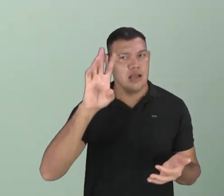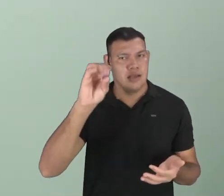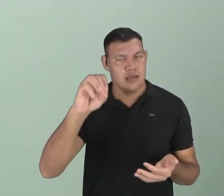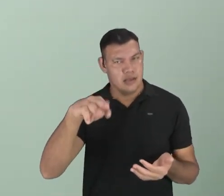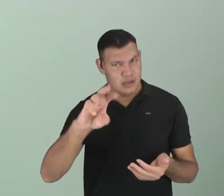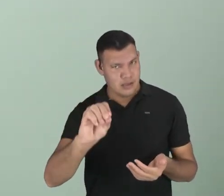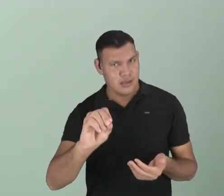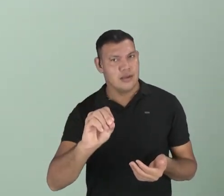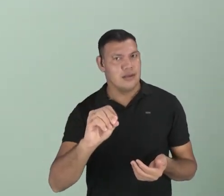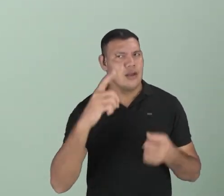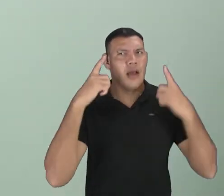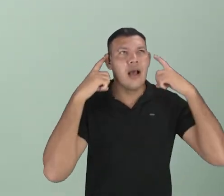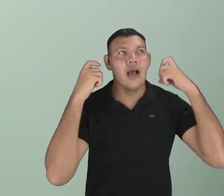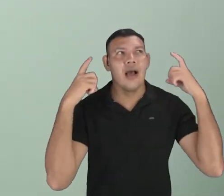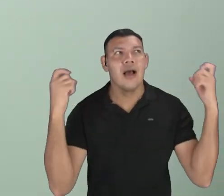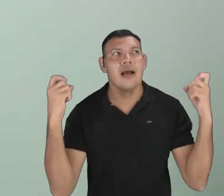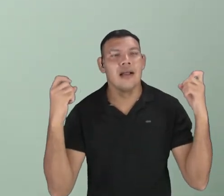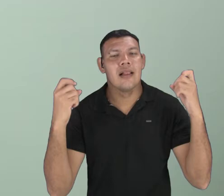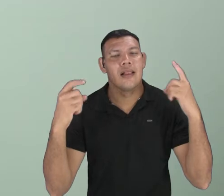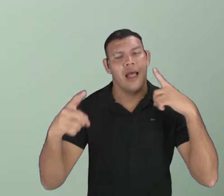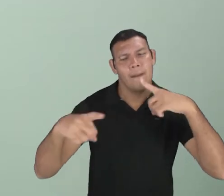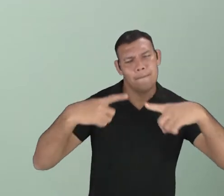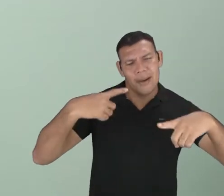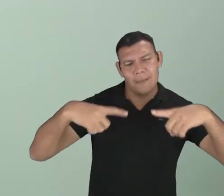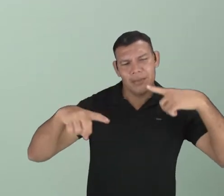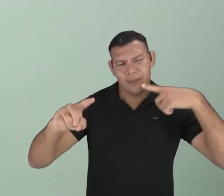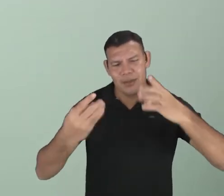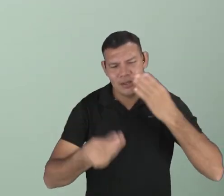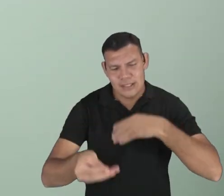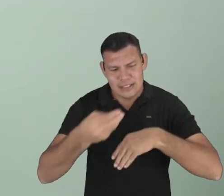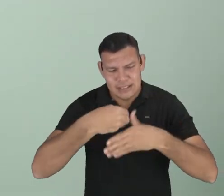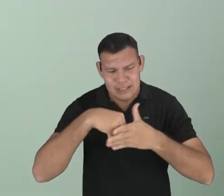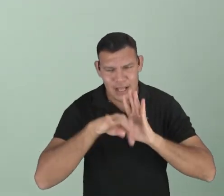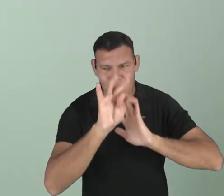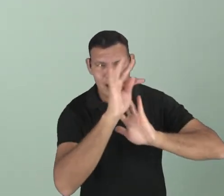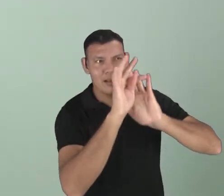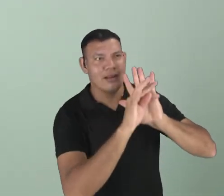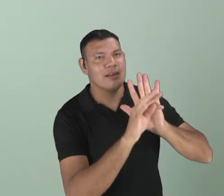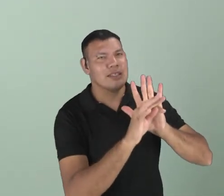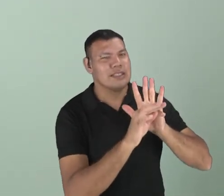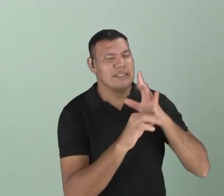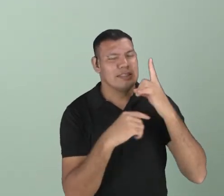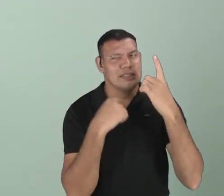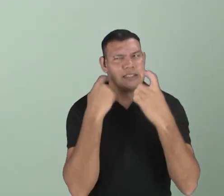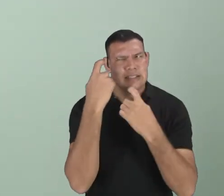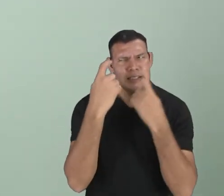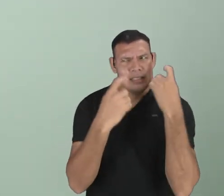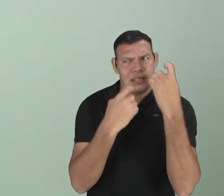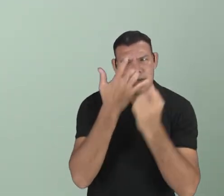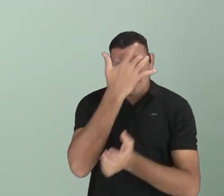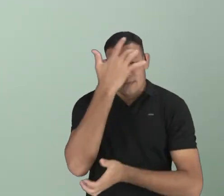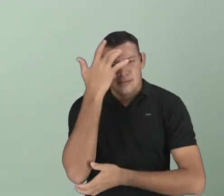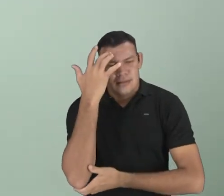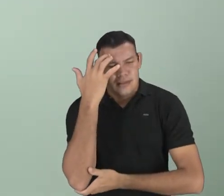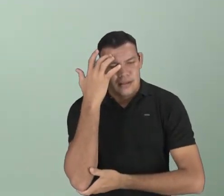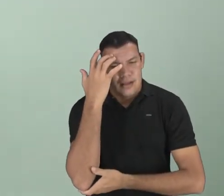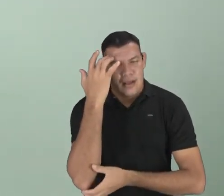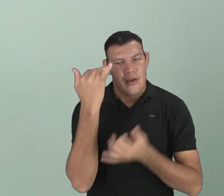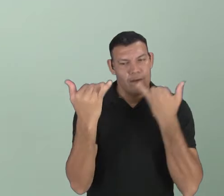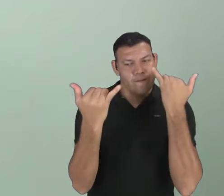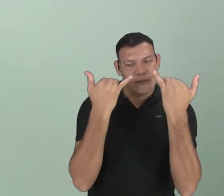a sonoridade, a musicalidade das palavras dentro de um texto, a preocupação dele está